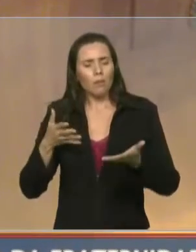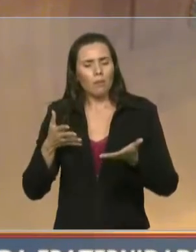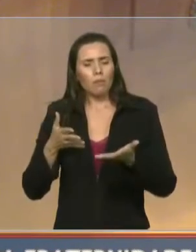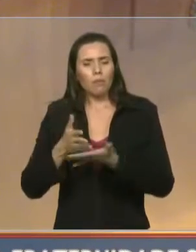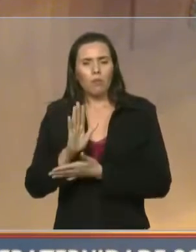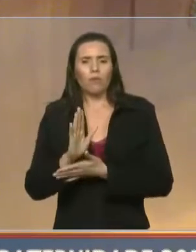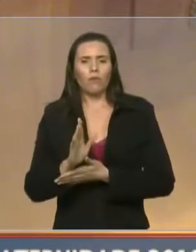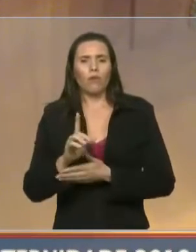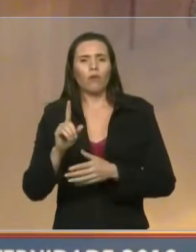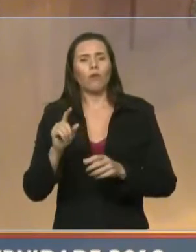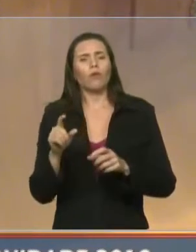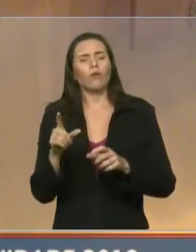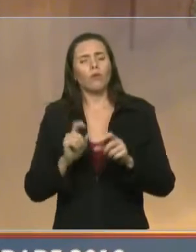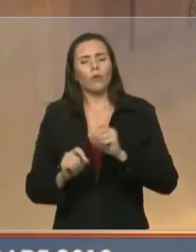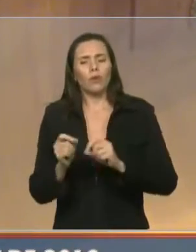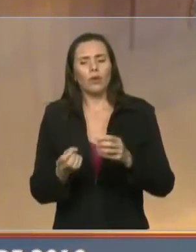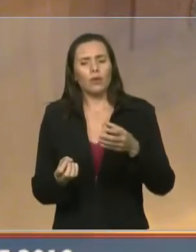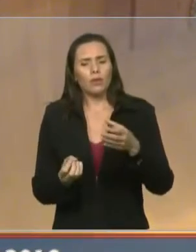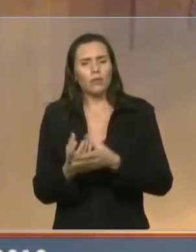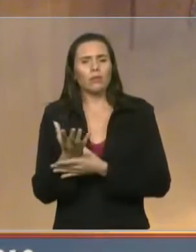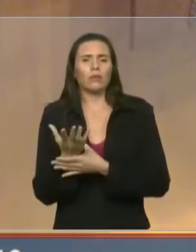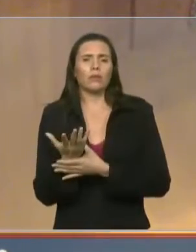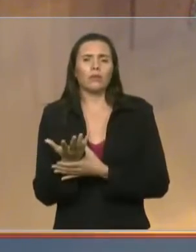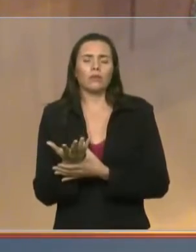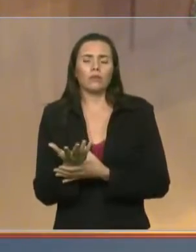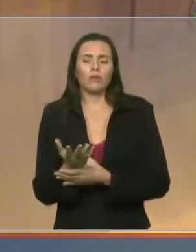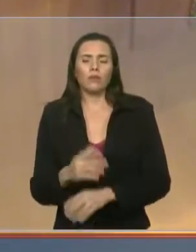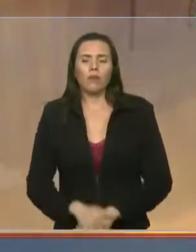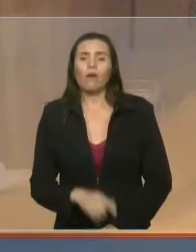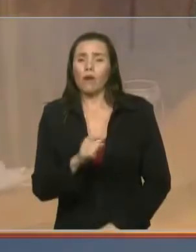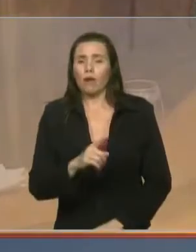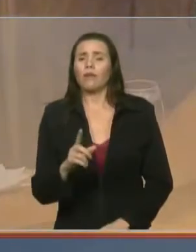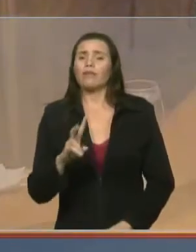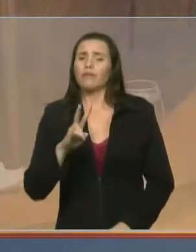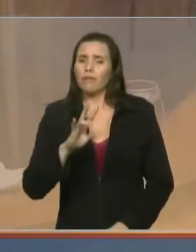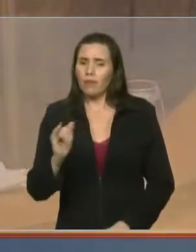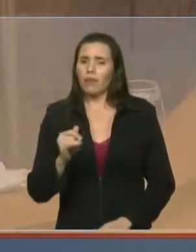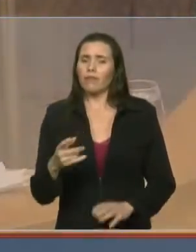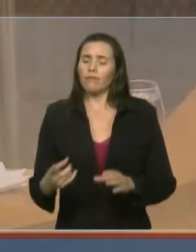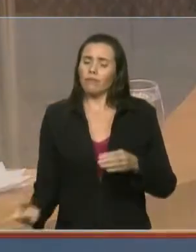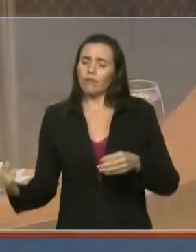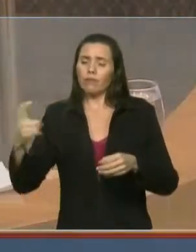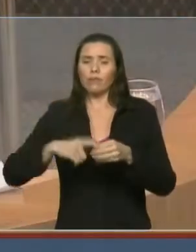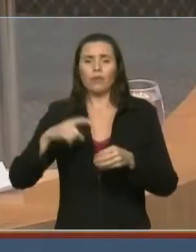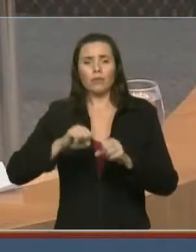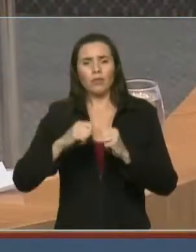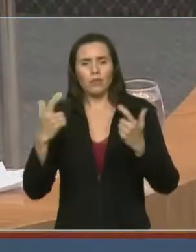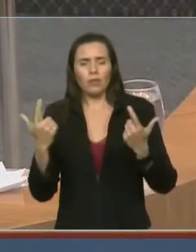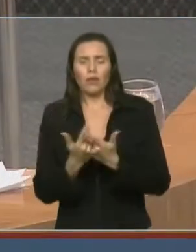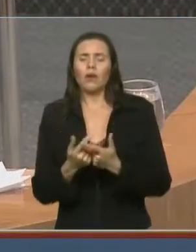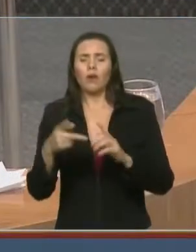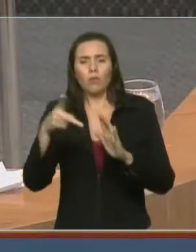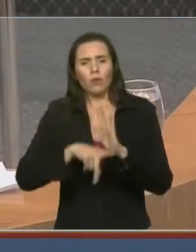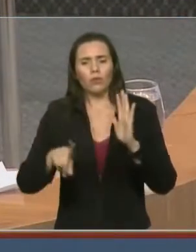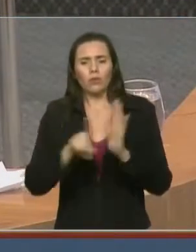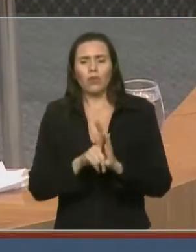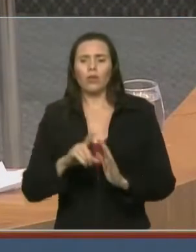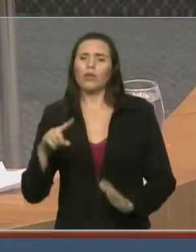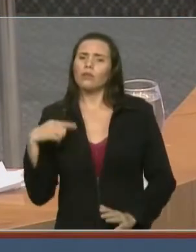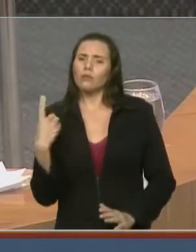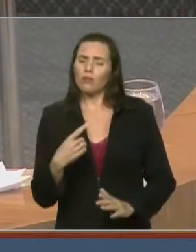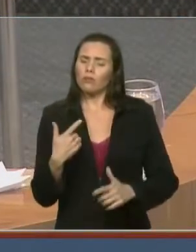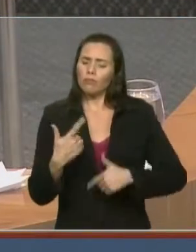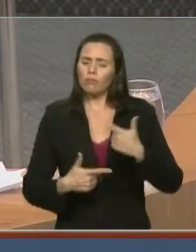Essa resolução, ela ainda virá sob projeto de lei para esta casa, e não tenho dúvida que vamos nos